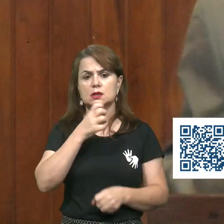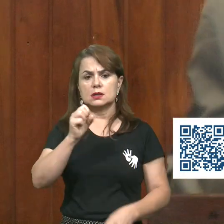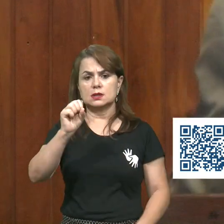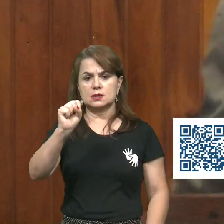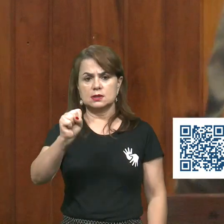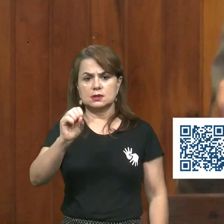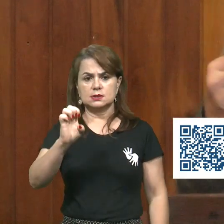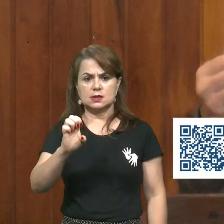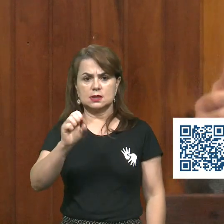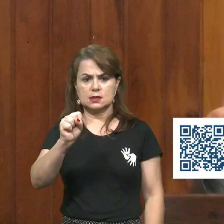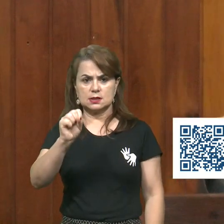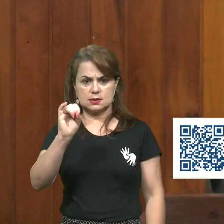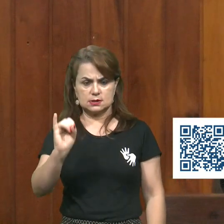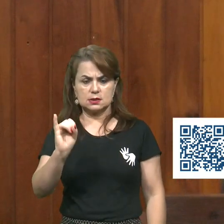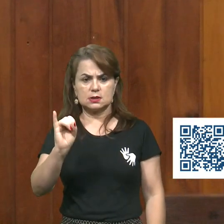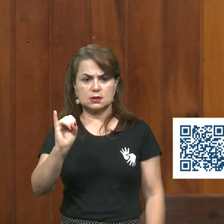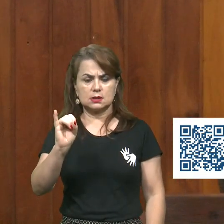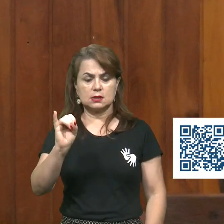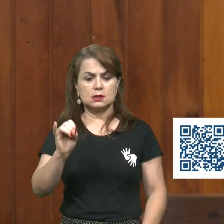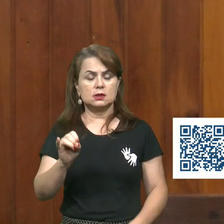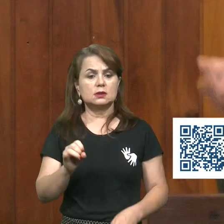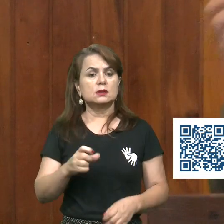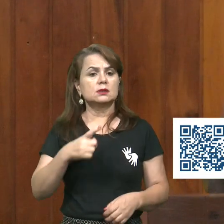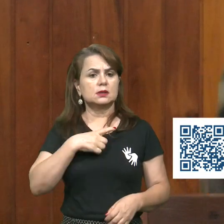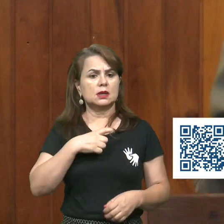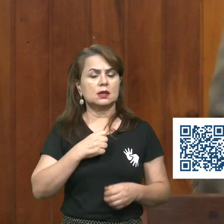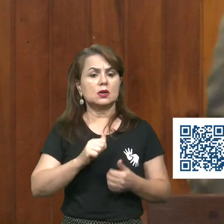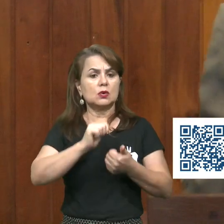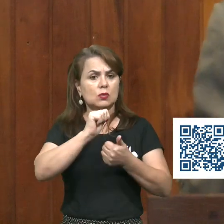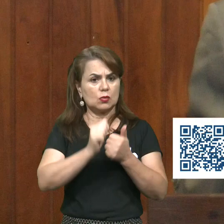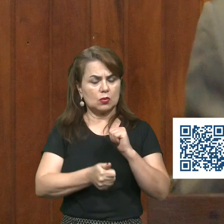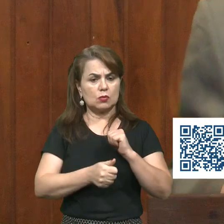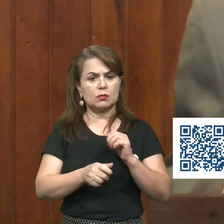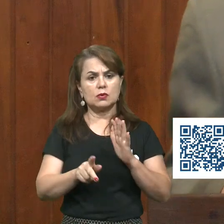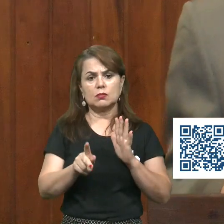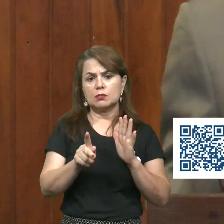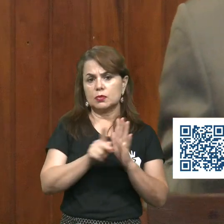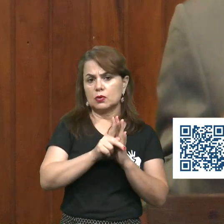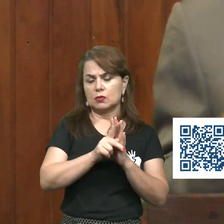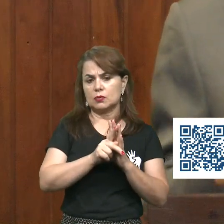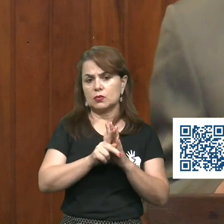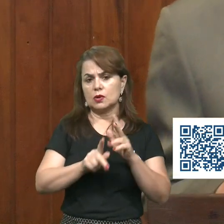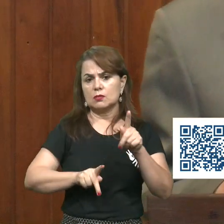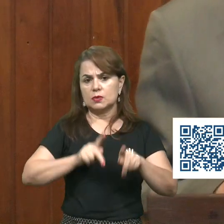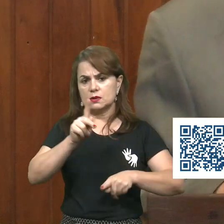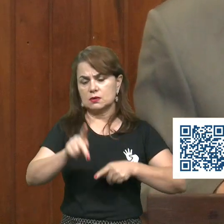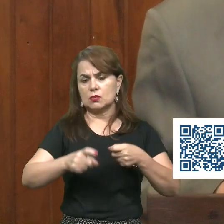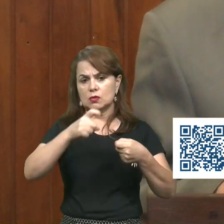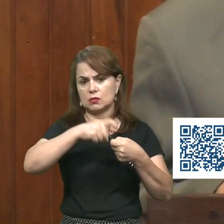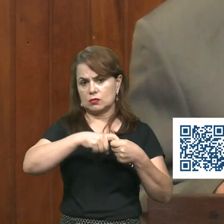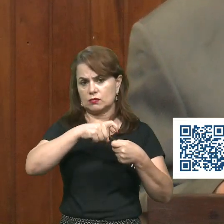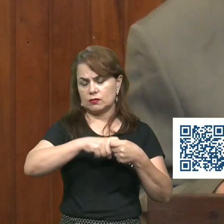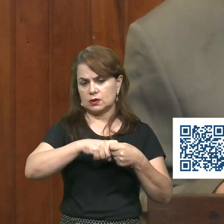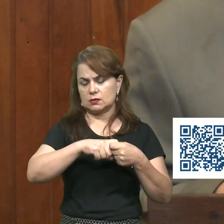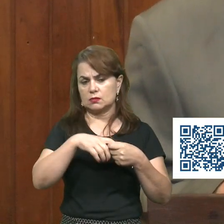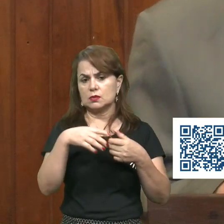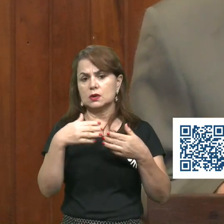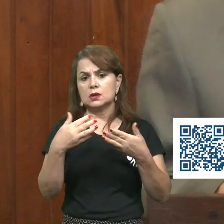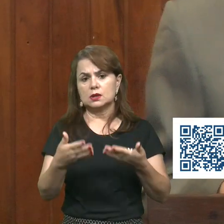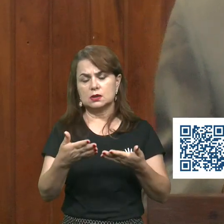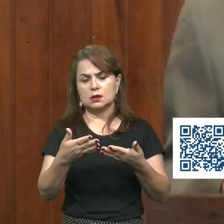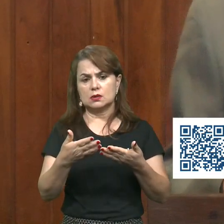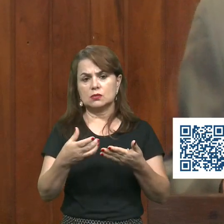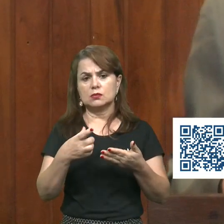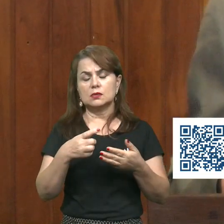oferece também algumas atividades de seu clube para associados. Porém, o mesmo beneficia descontos